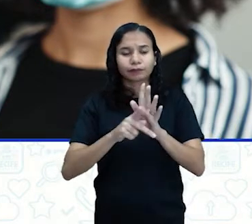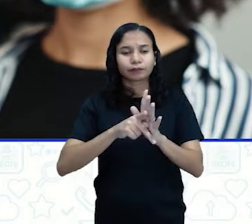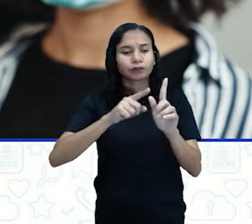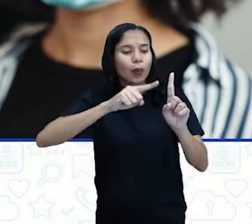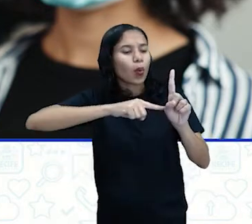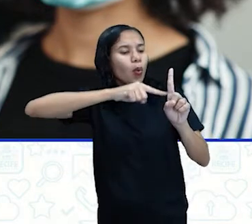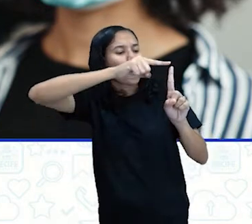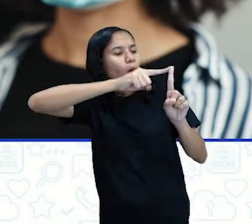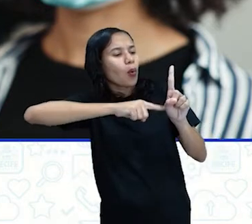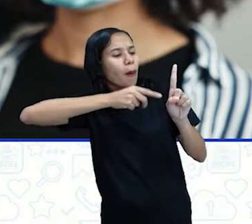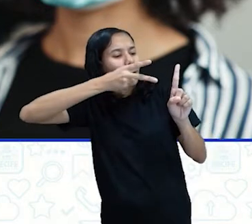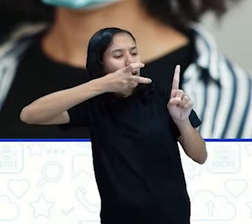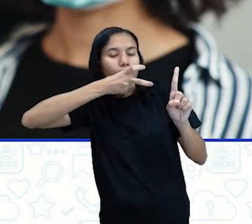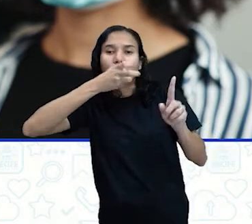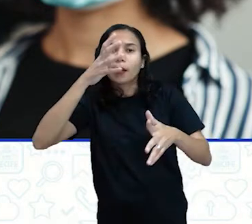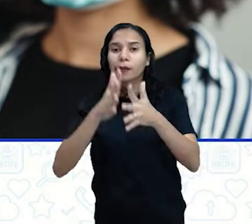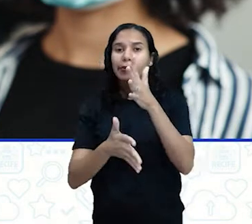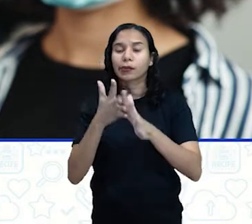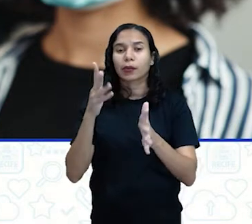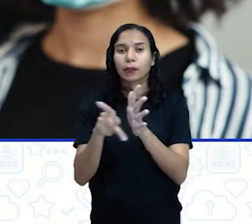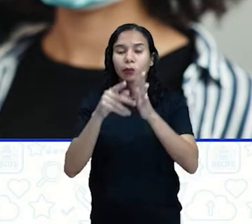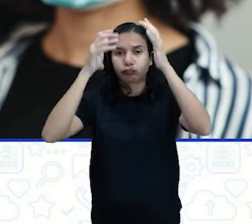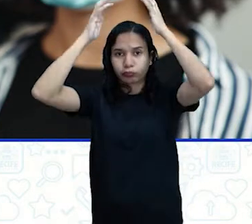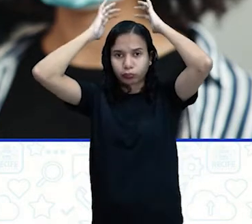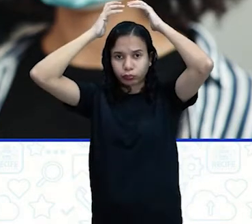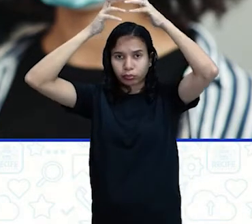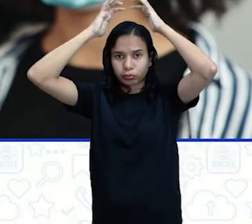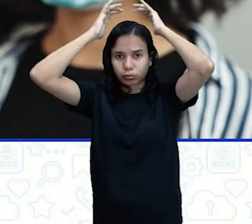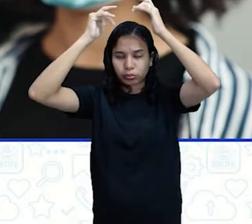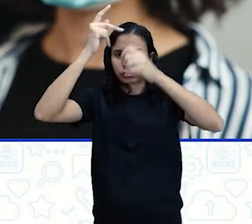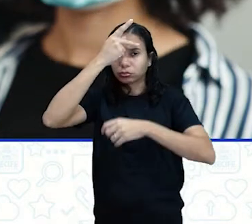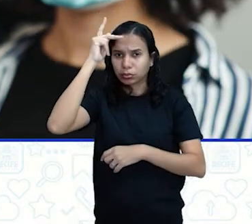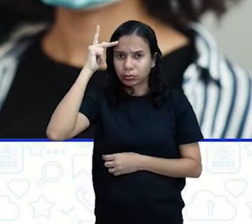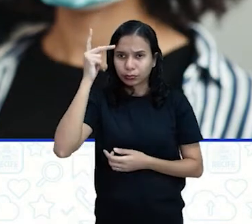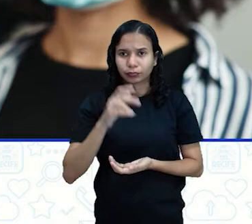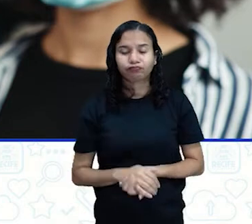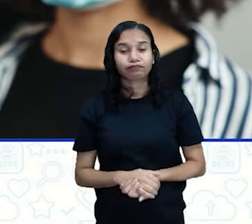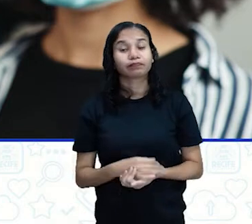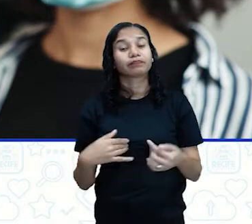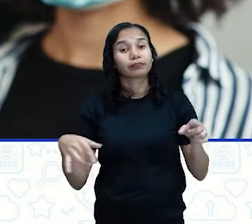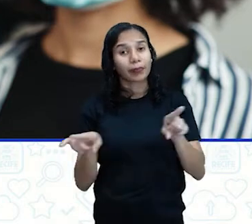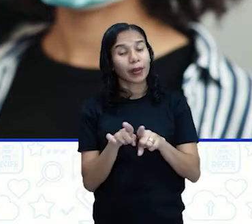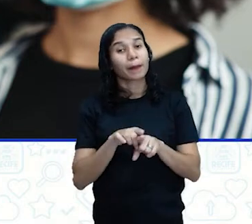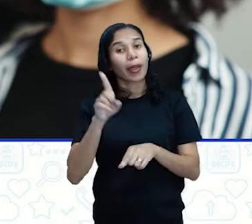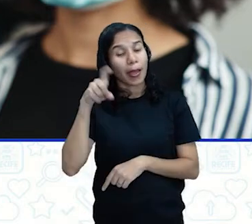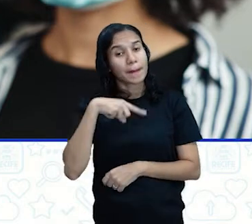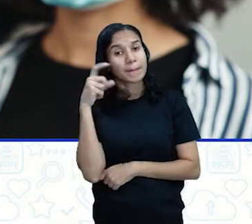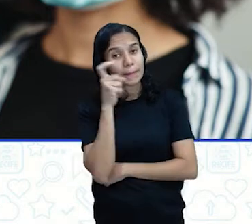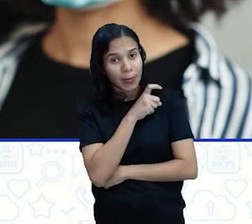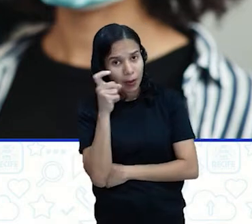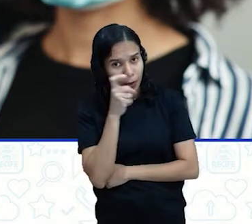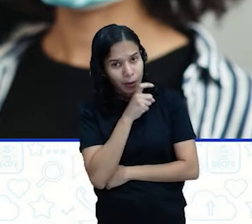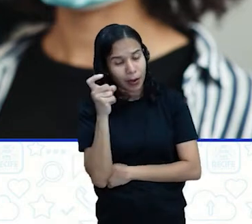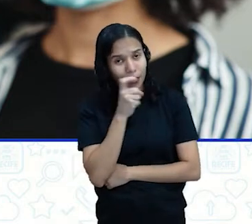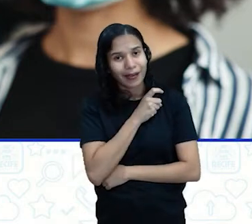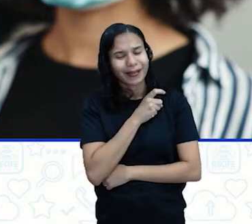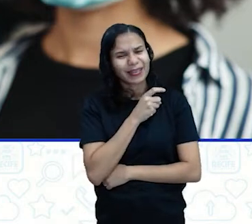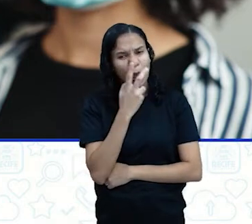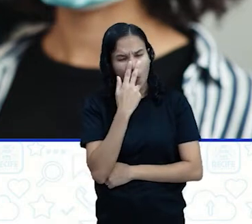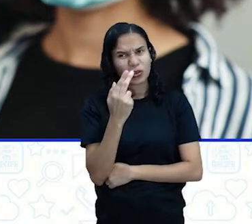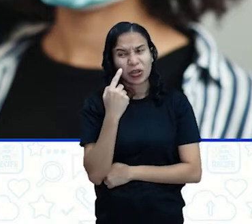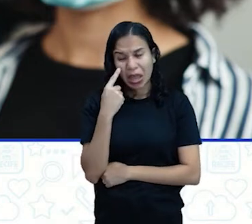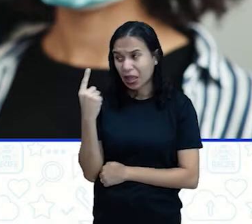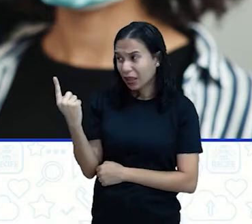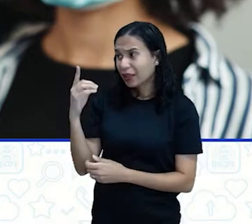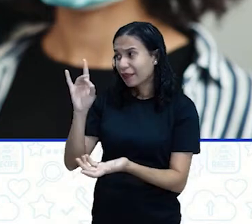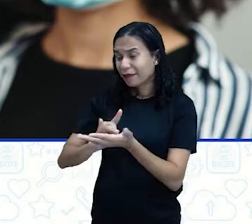a temperatura, prejudicam o cérebro dos usuários. Outra foi outra fake news. E eu acho que essa, de